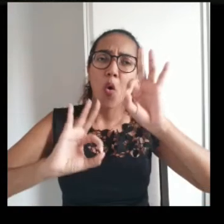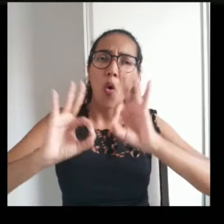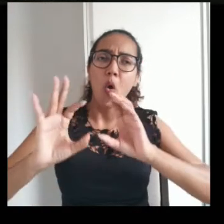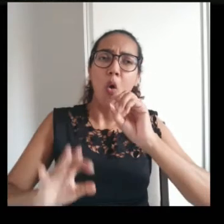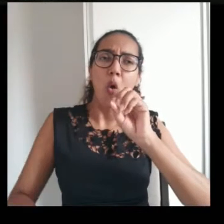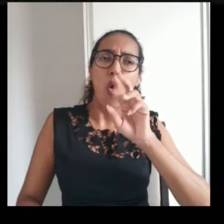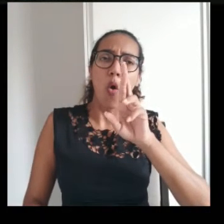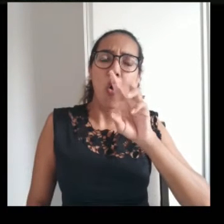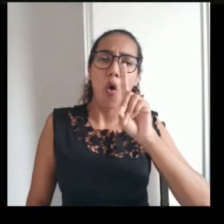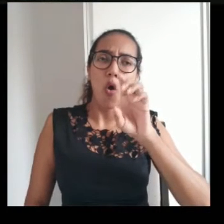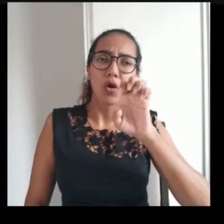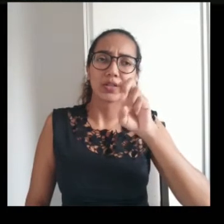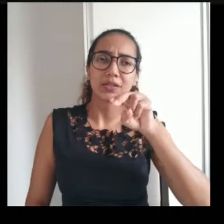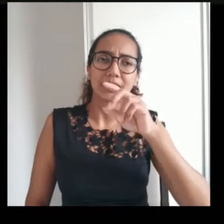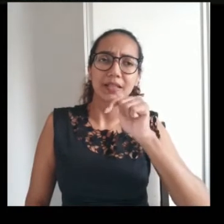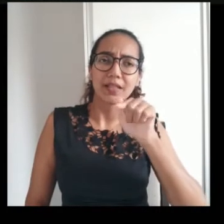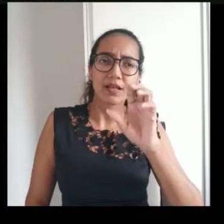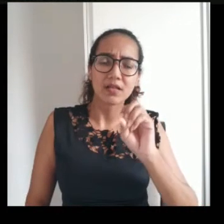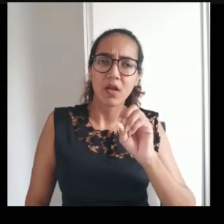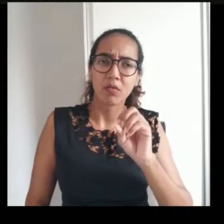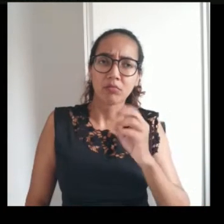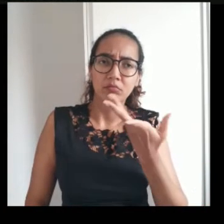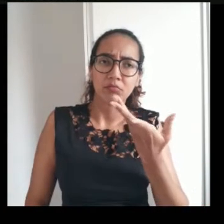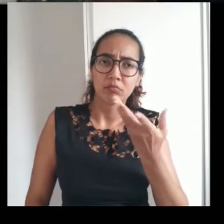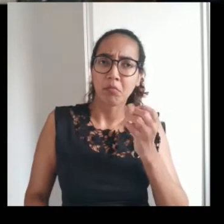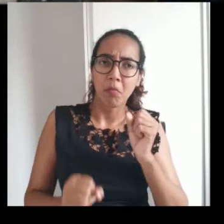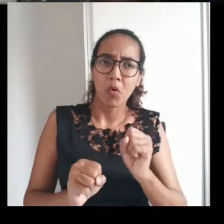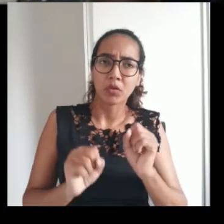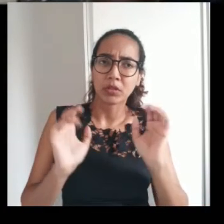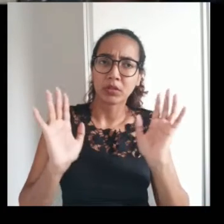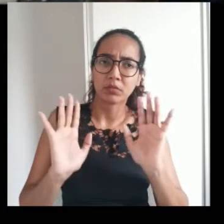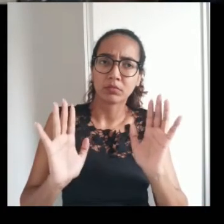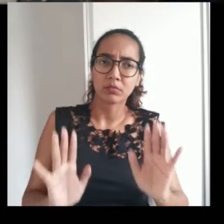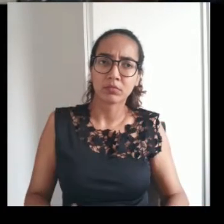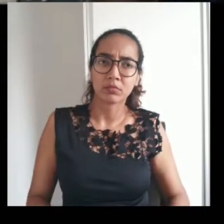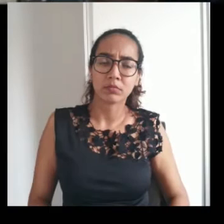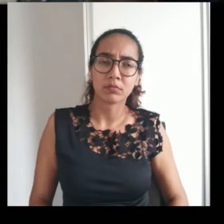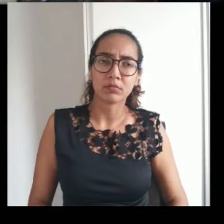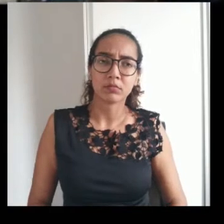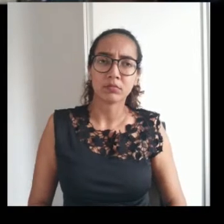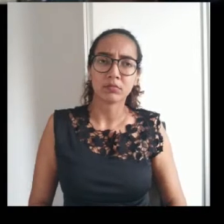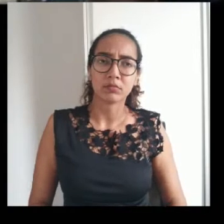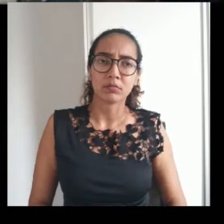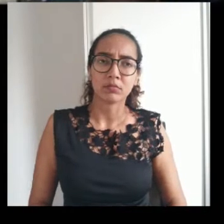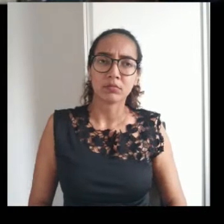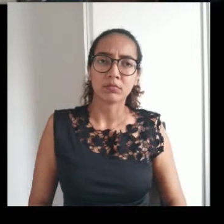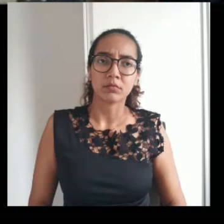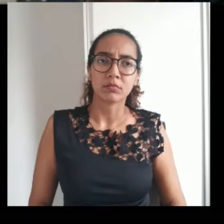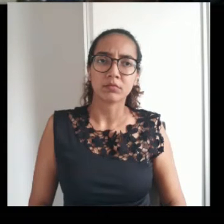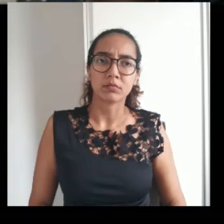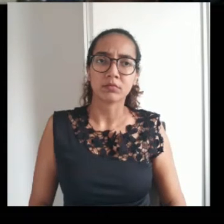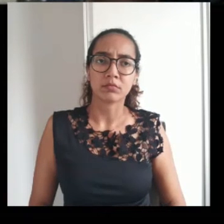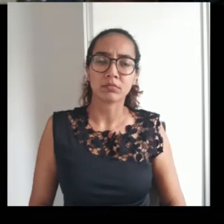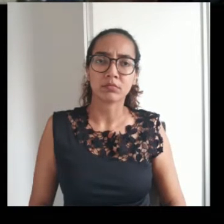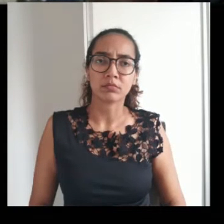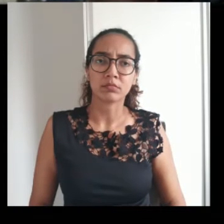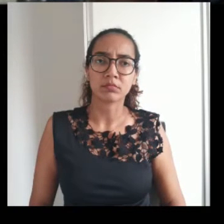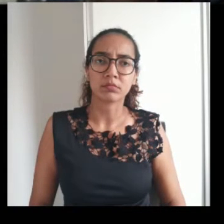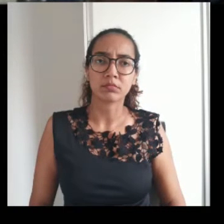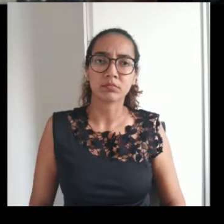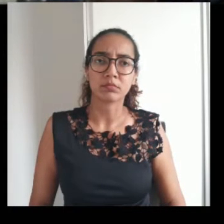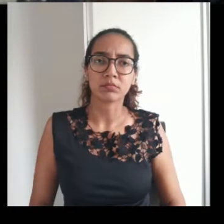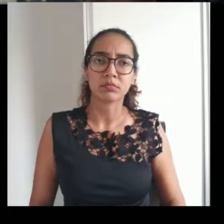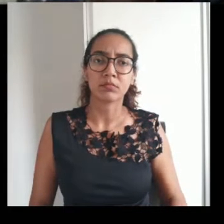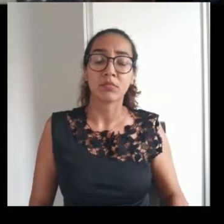insertion sort, selection sort, quick sort, Veja merge aí, sort? eu queria coisa um pouco mais simples, tá